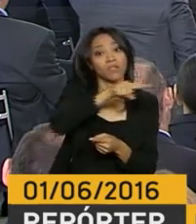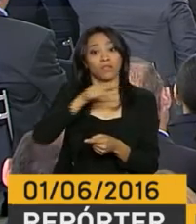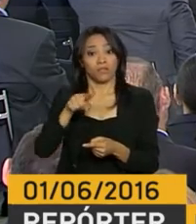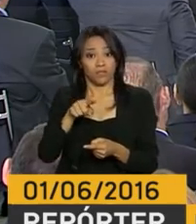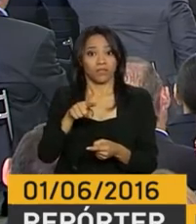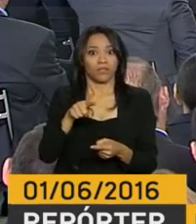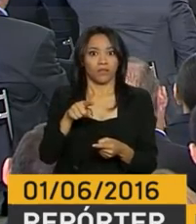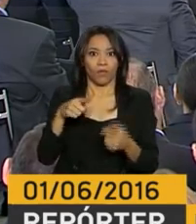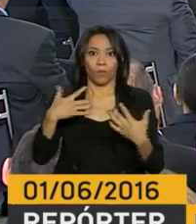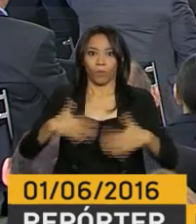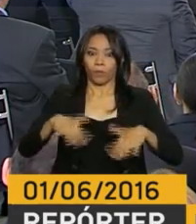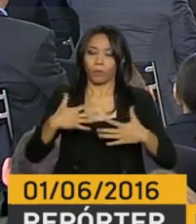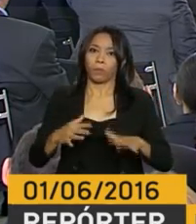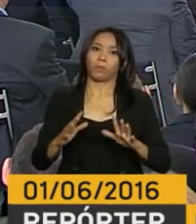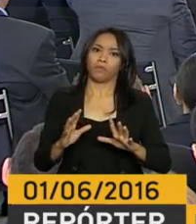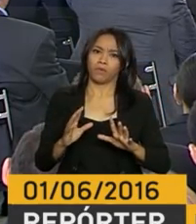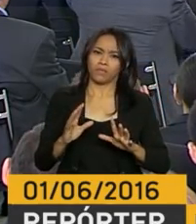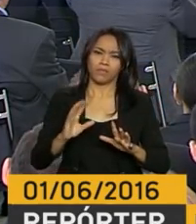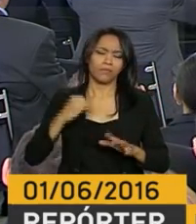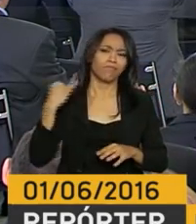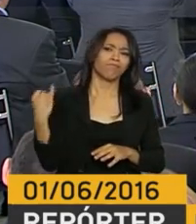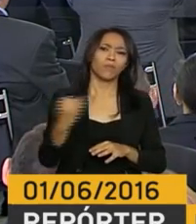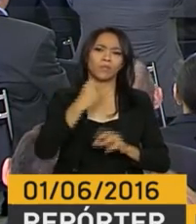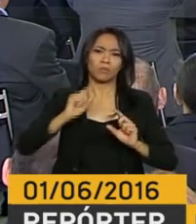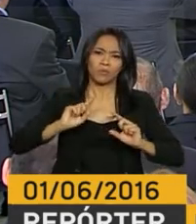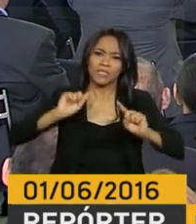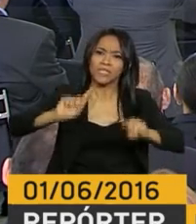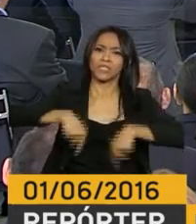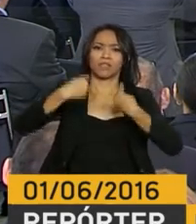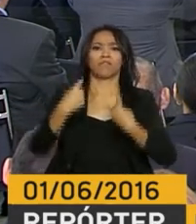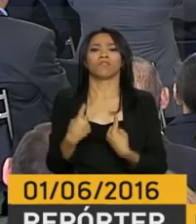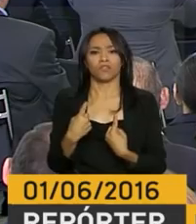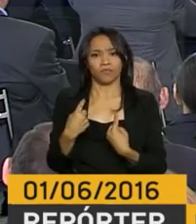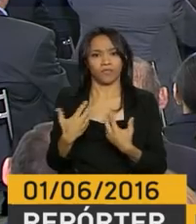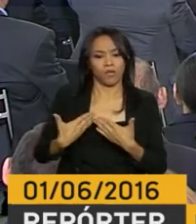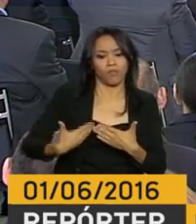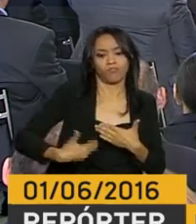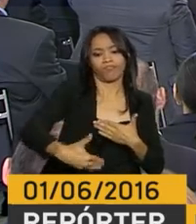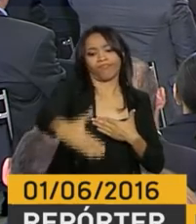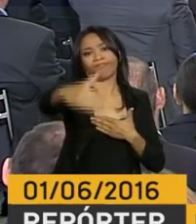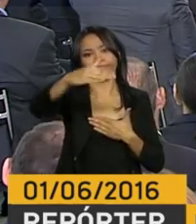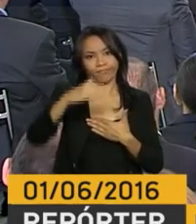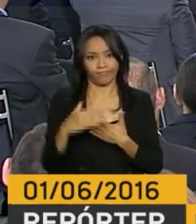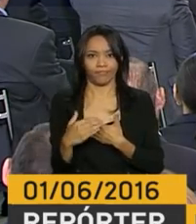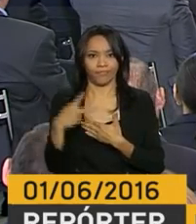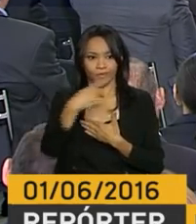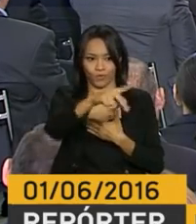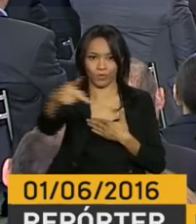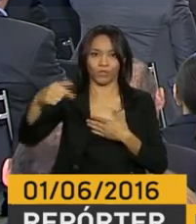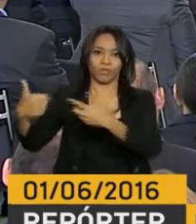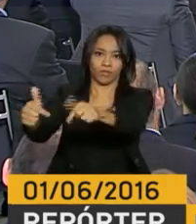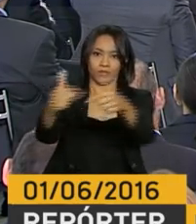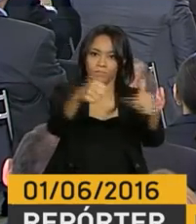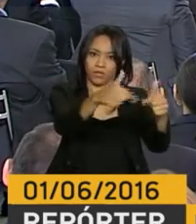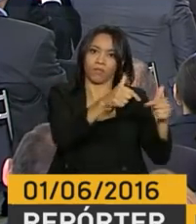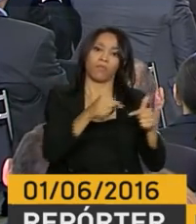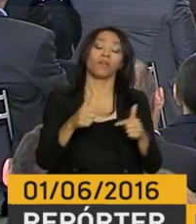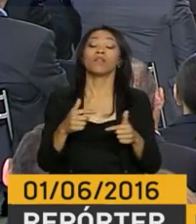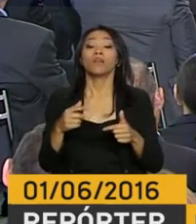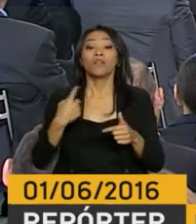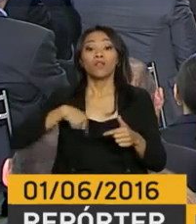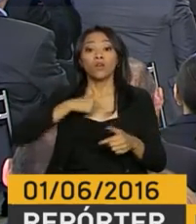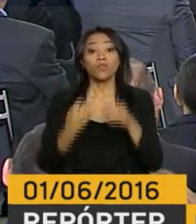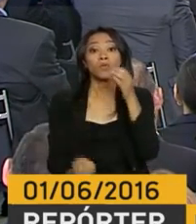enfrentamento dos Desafios que temos pela frente os senhores percebem né que nós estamos criando uma